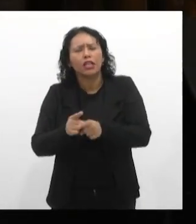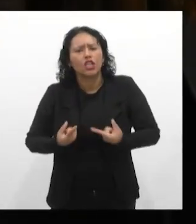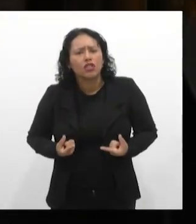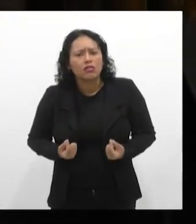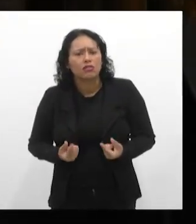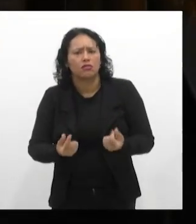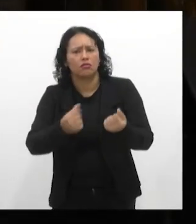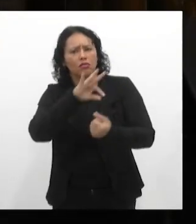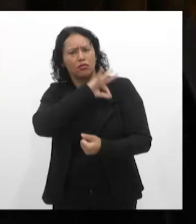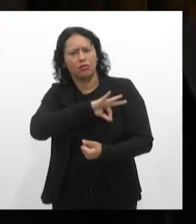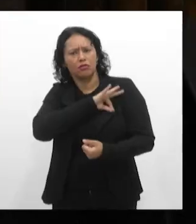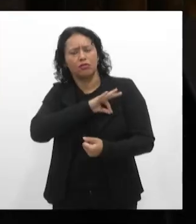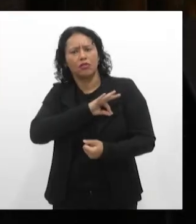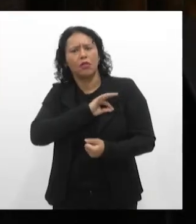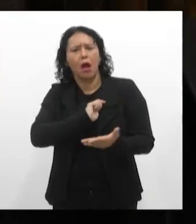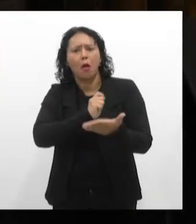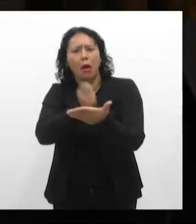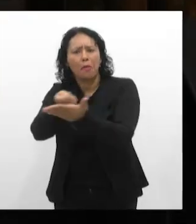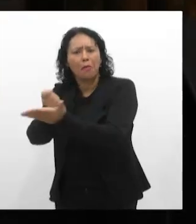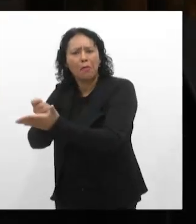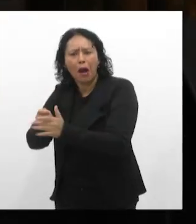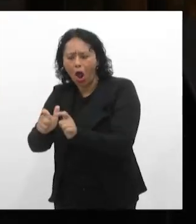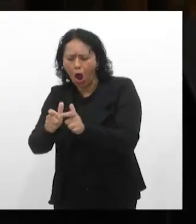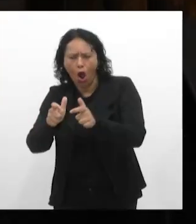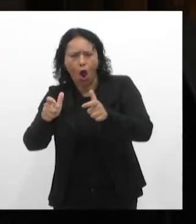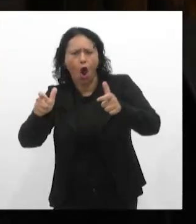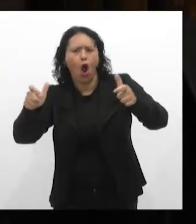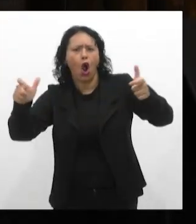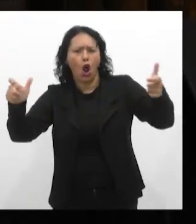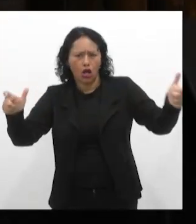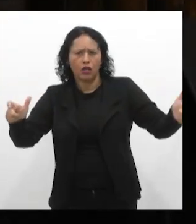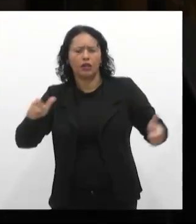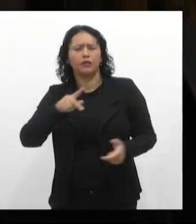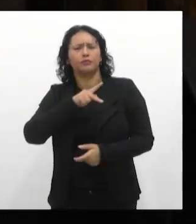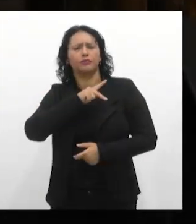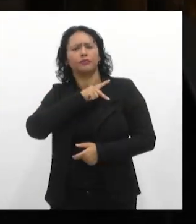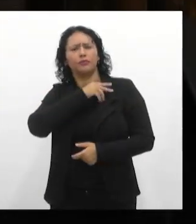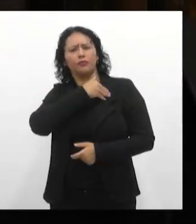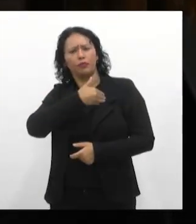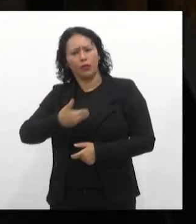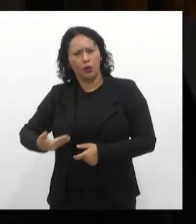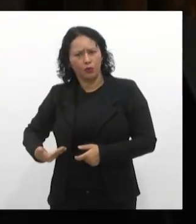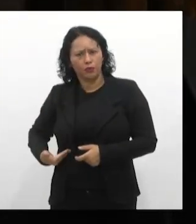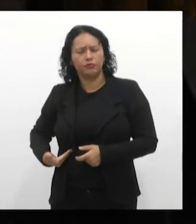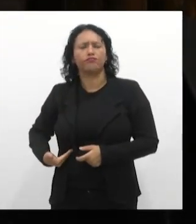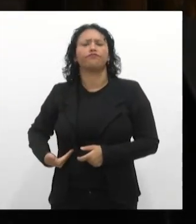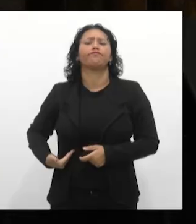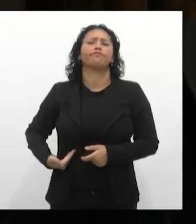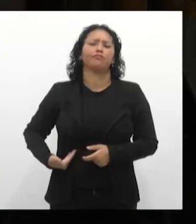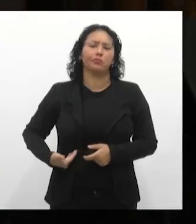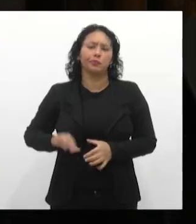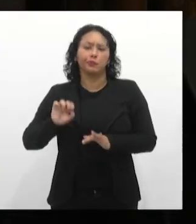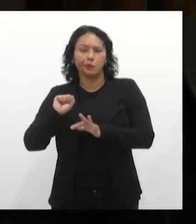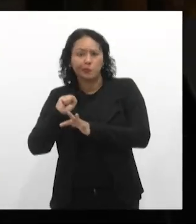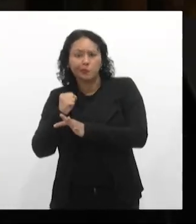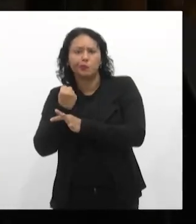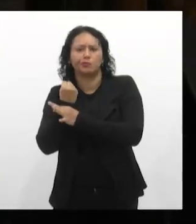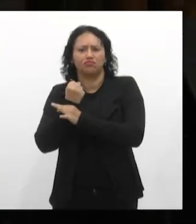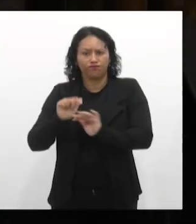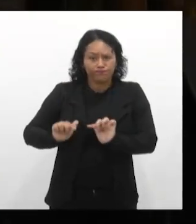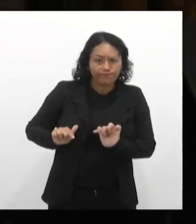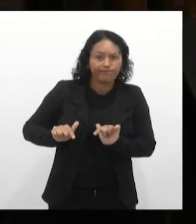para aumentar o consumo, ter uma política de segurança pública mais efetiva,